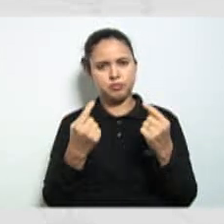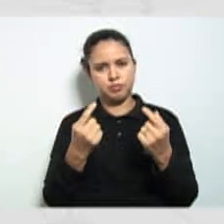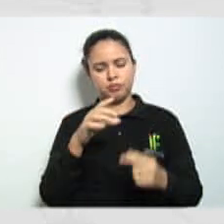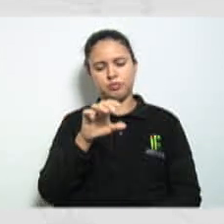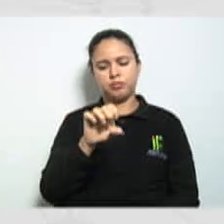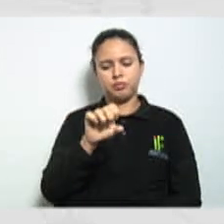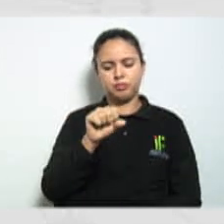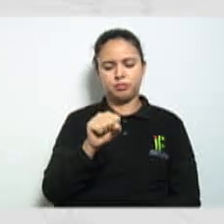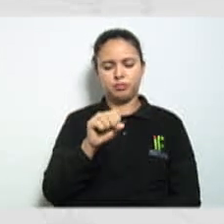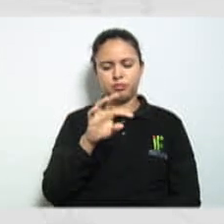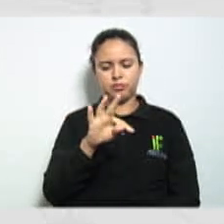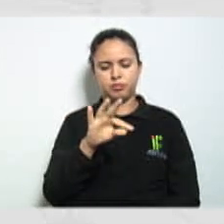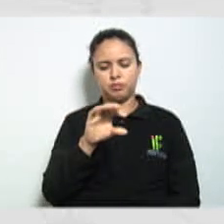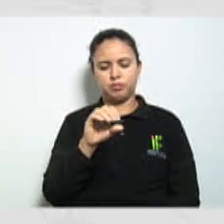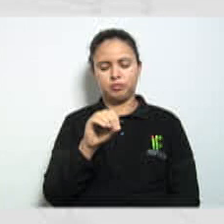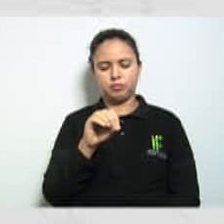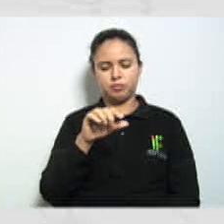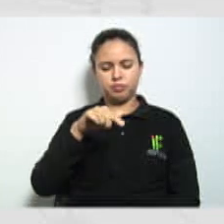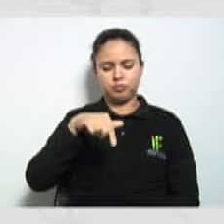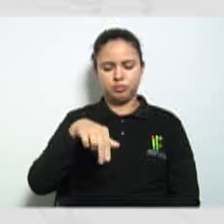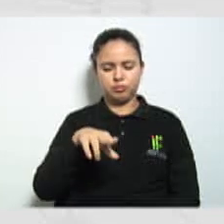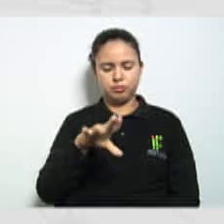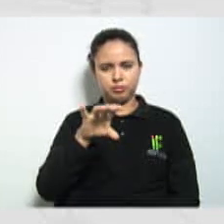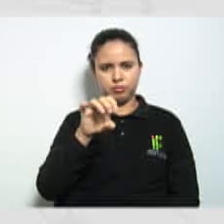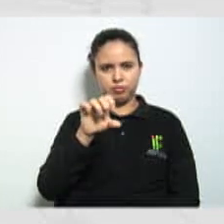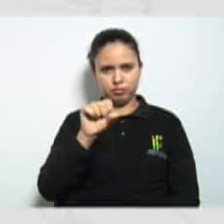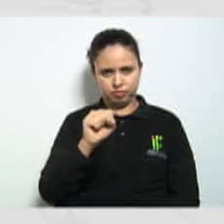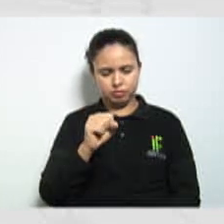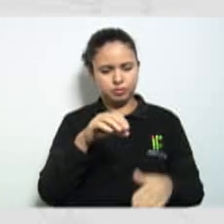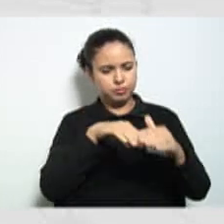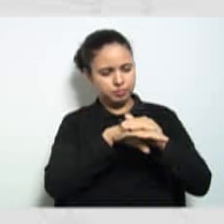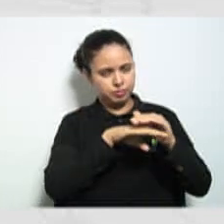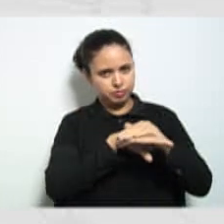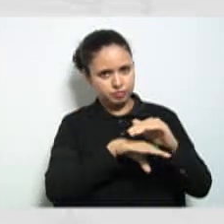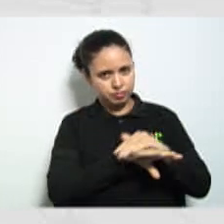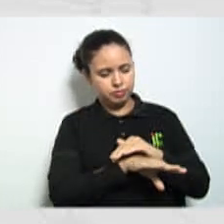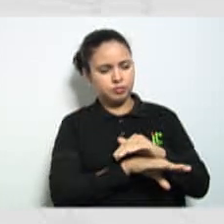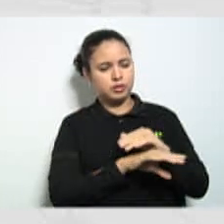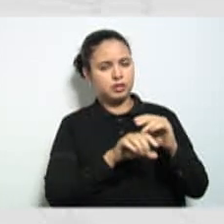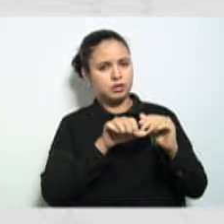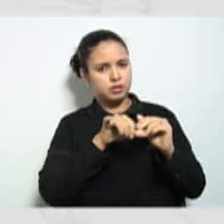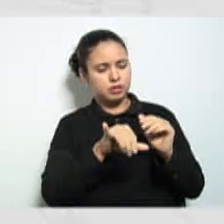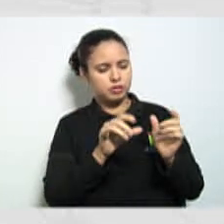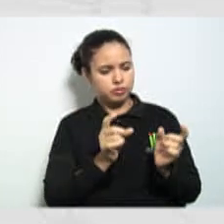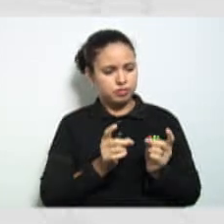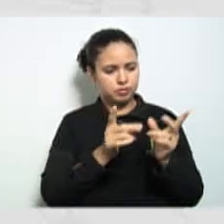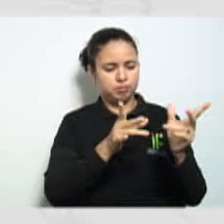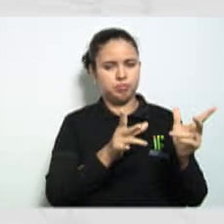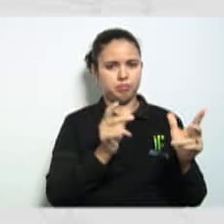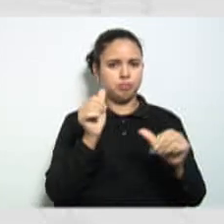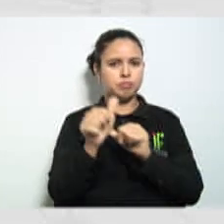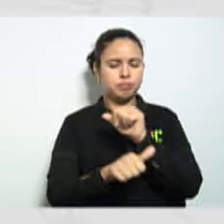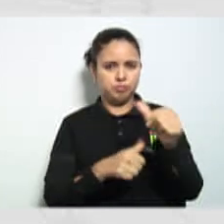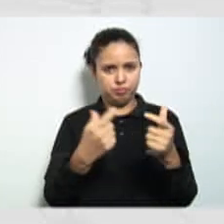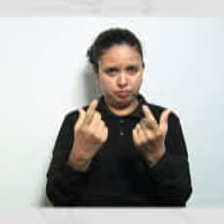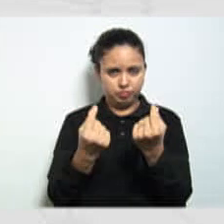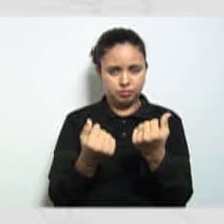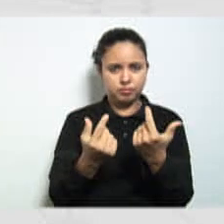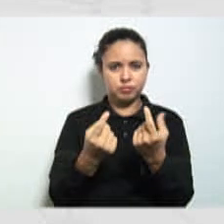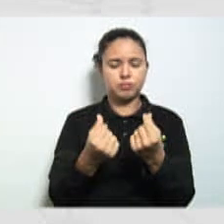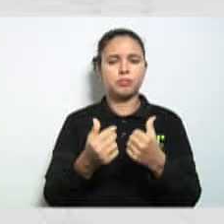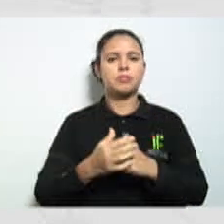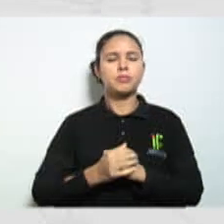eu transformo ele em dinheiro. E assim vai as demais contas do